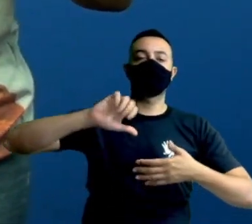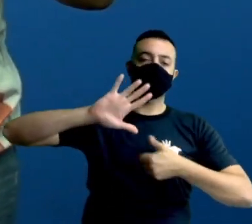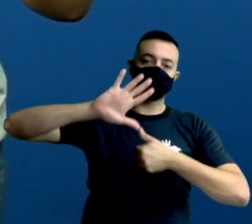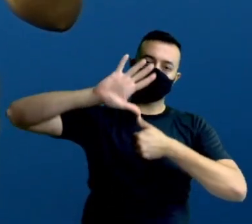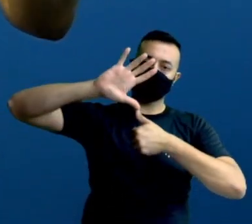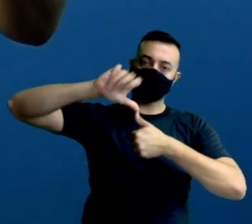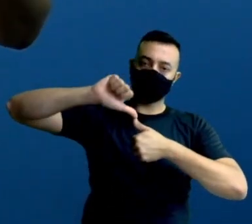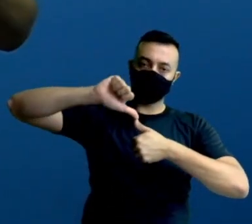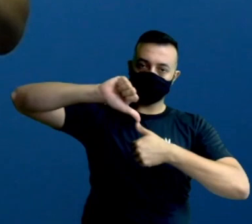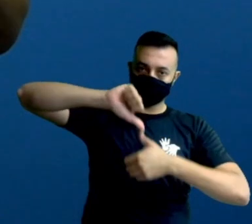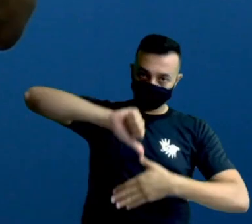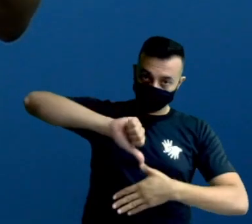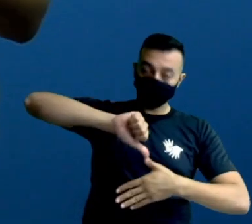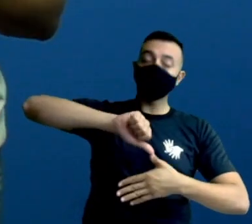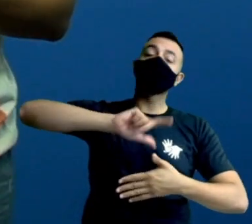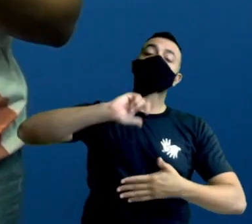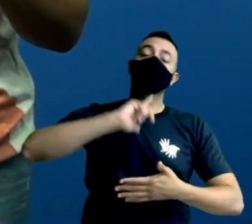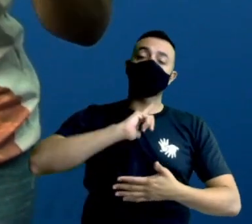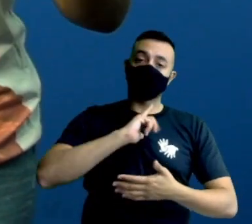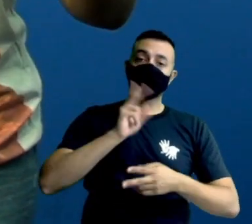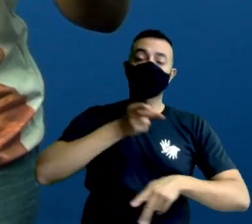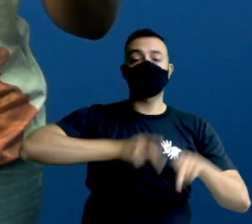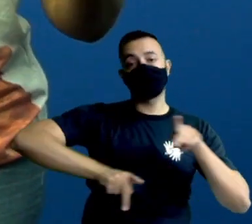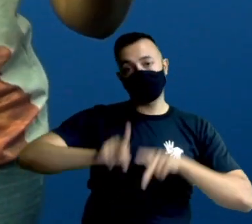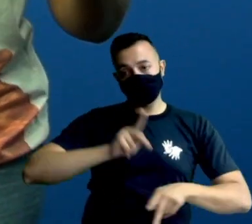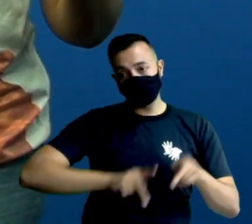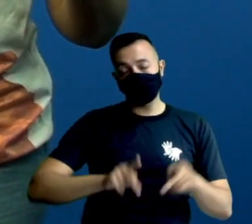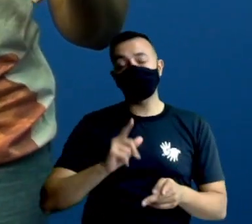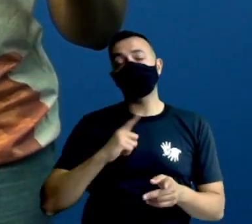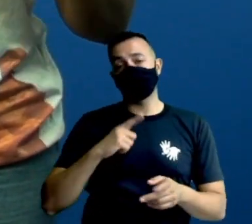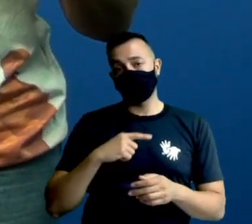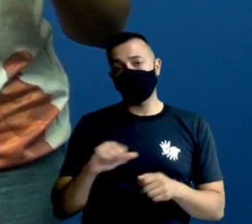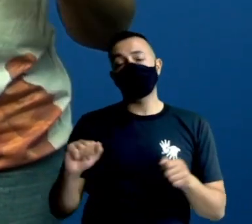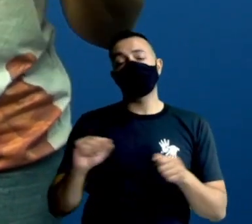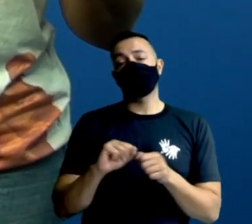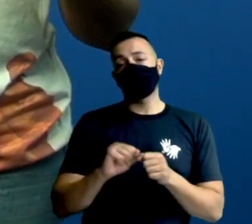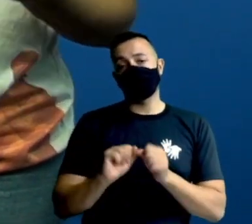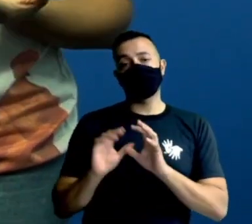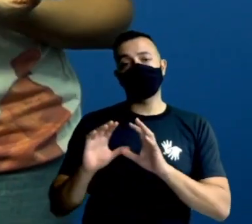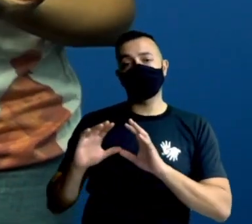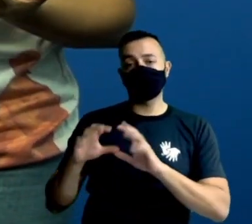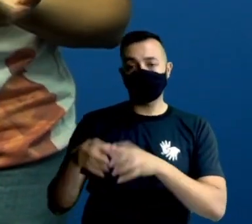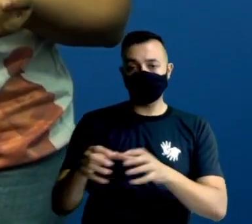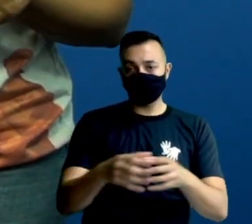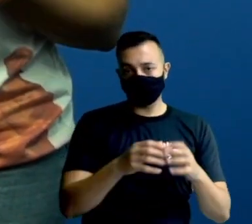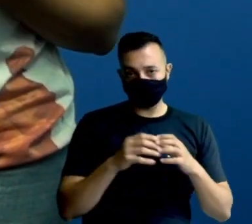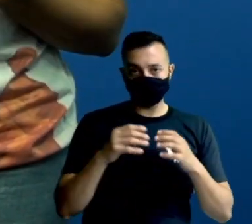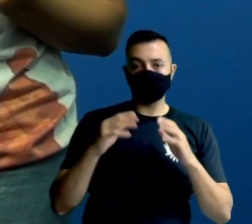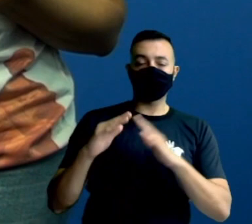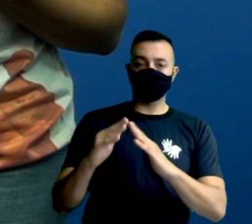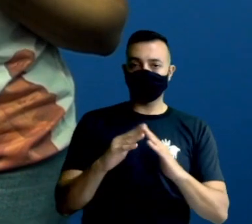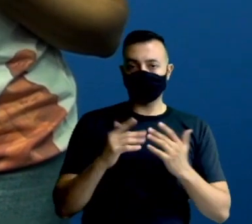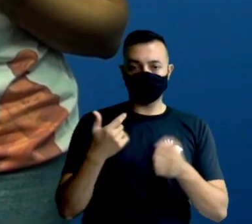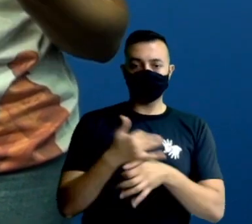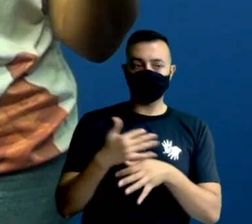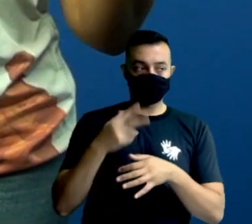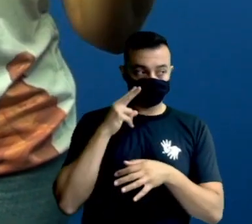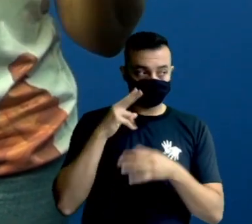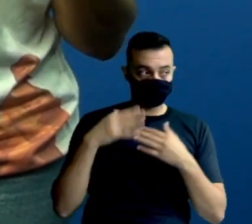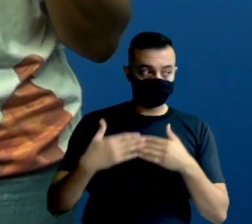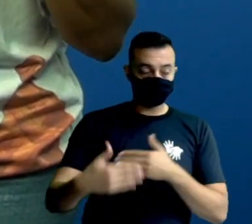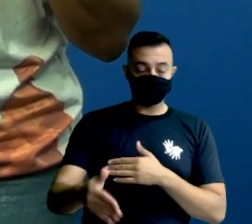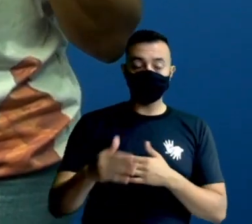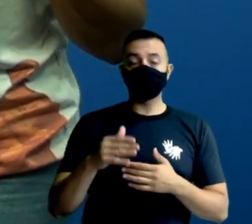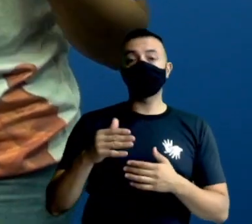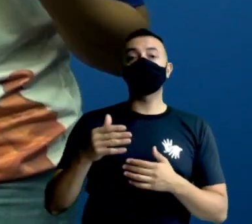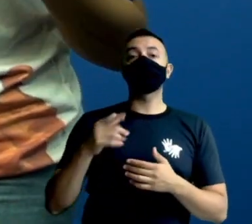existiam vários povos, eles já estavam também formando aldeias e formando cidades. Vocês vão ver mais para frente